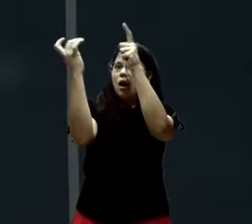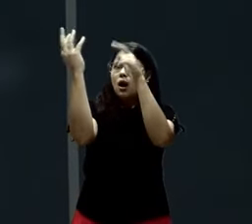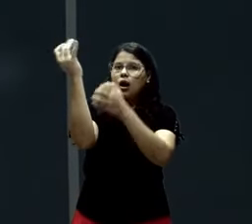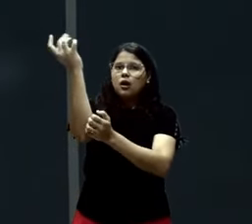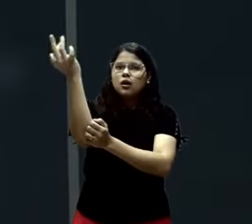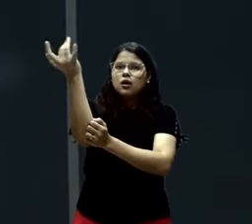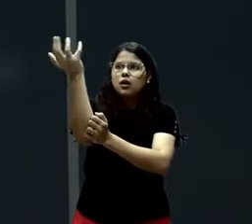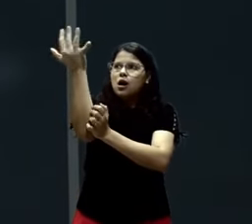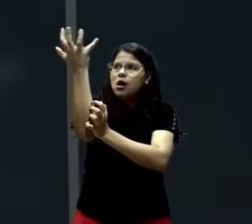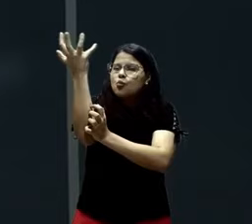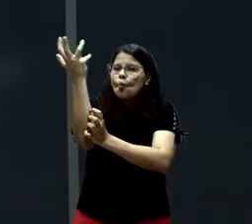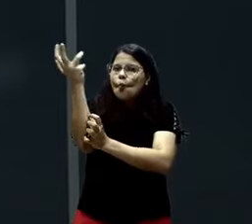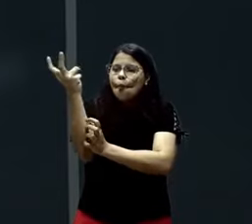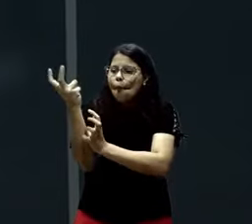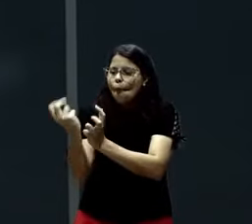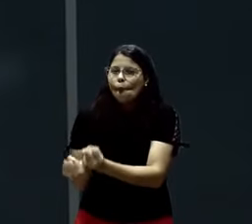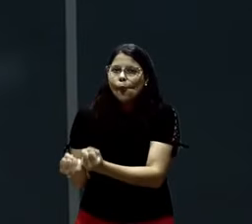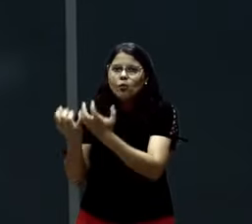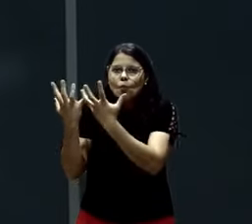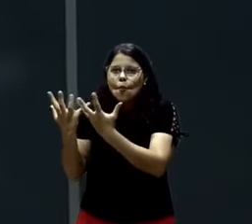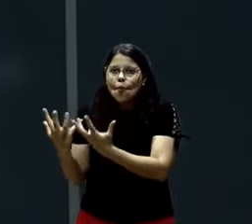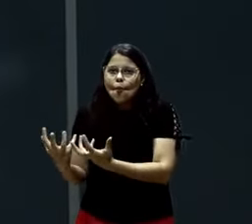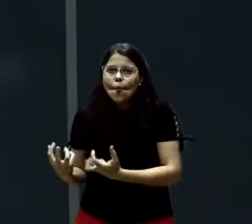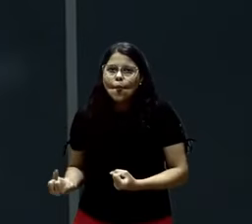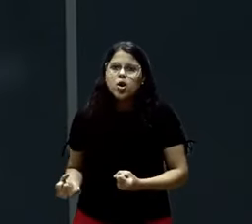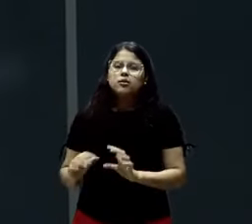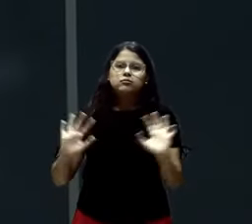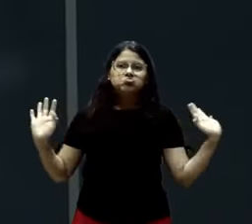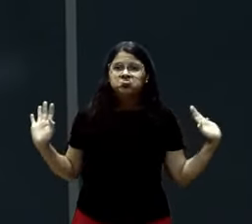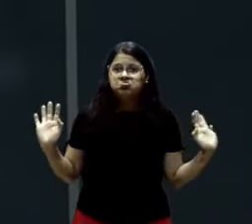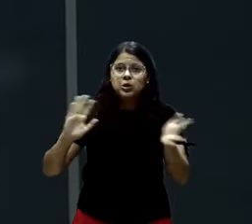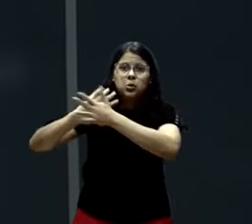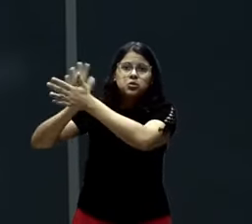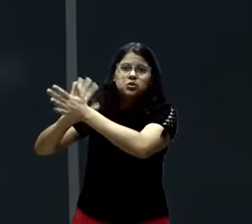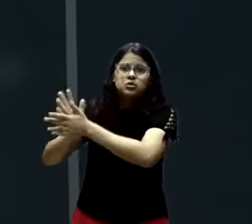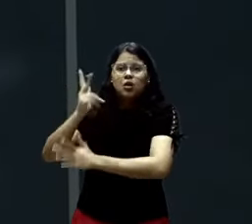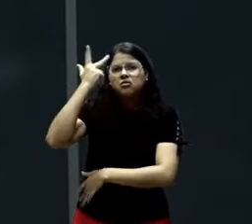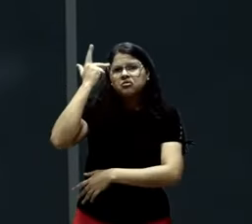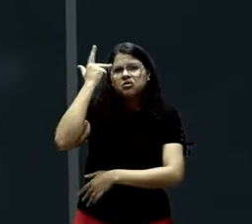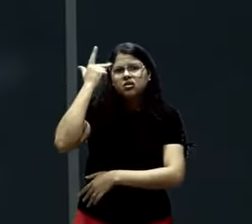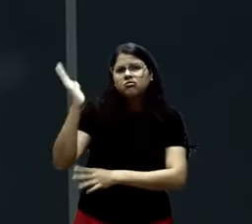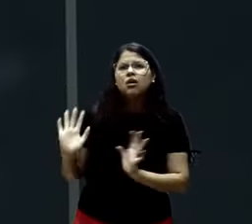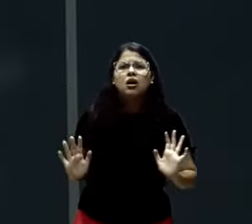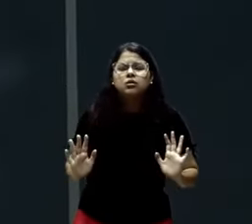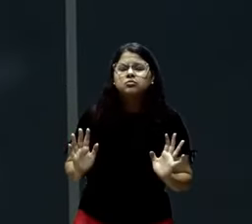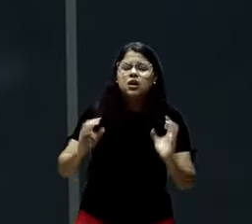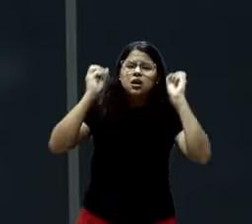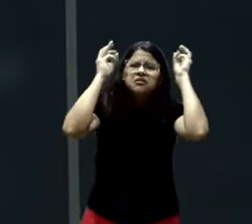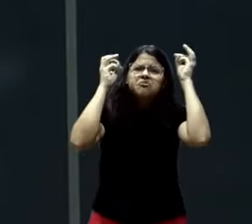Só que o fogo consumia e apagava. Consumiu a sarça. E Moisés vê uma sarça pegando